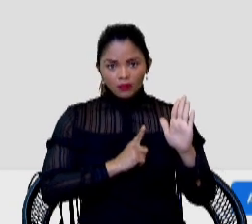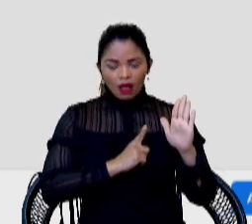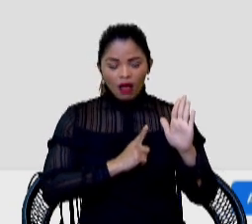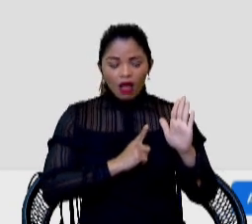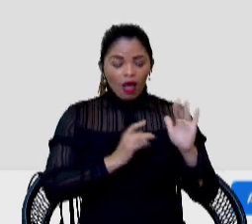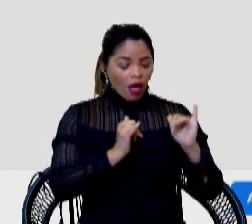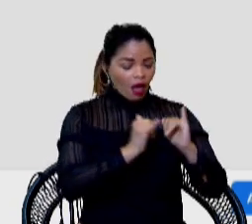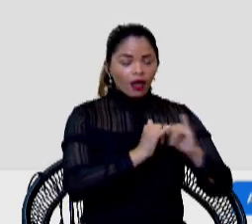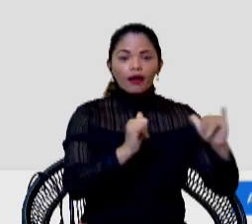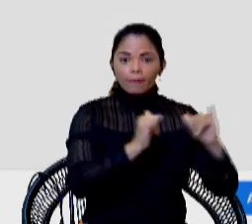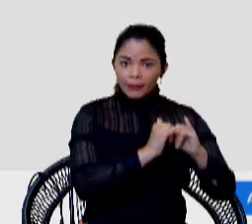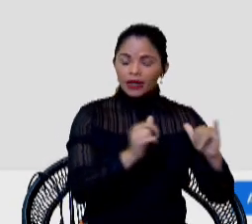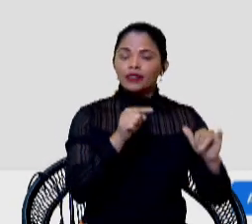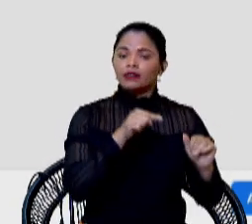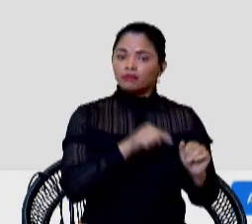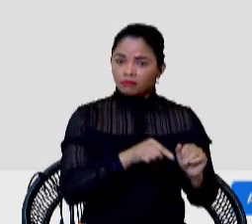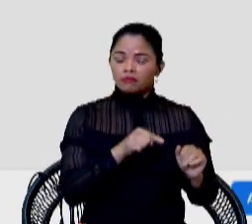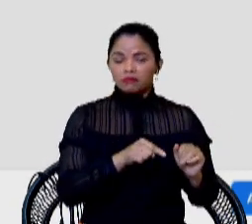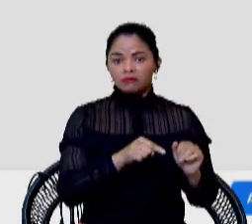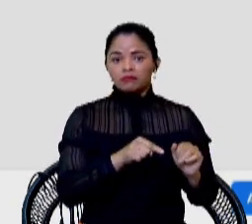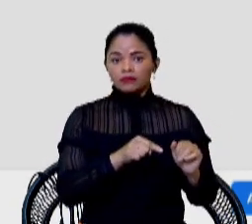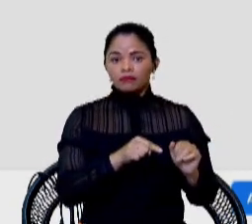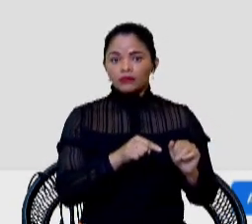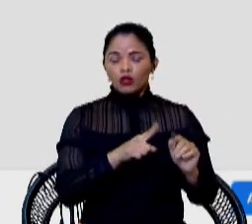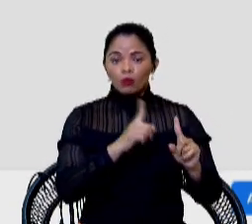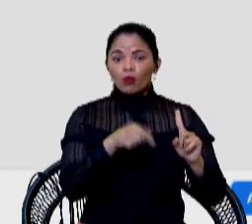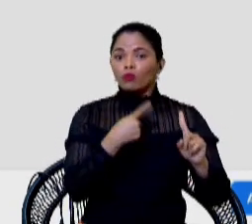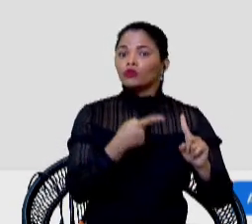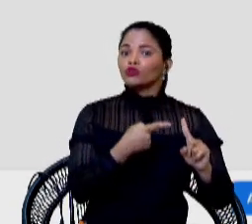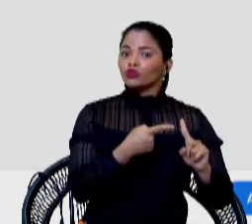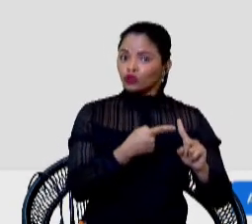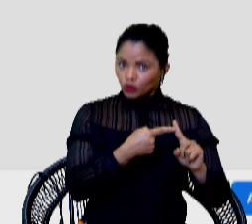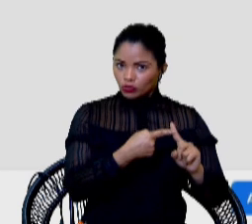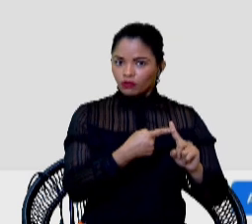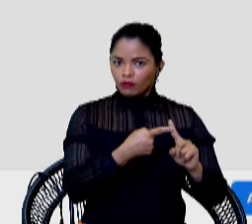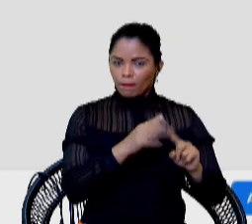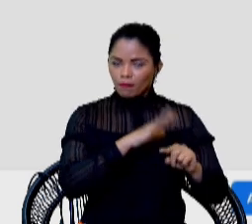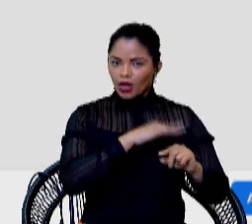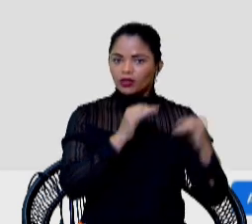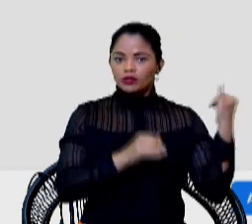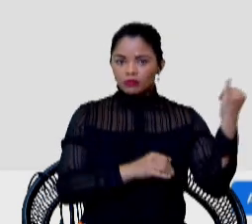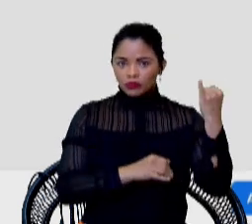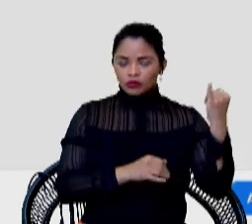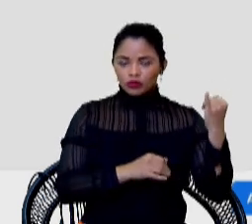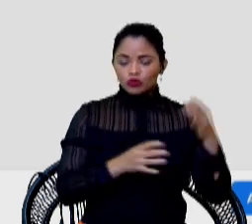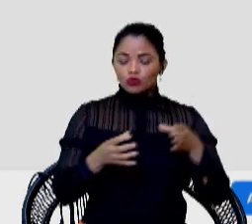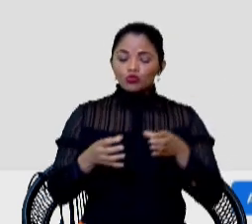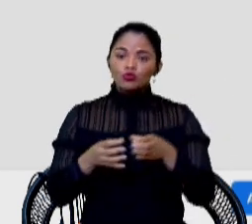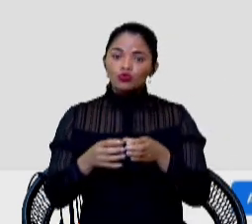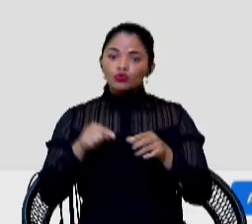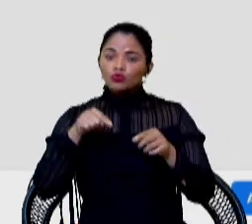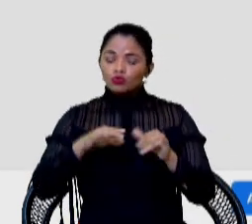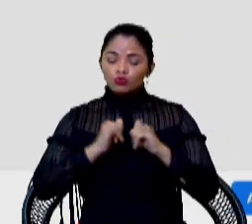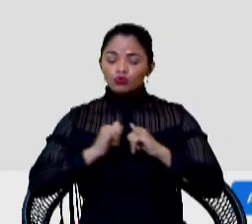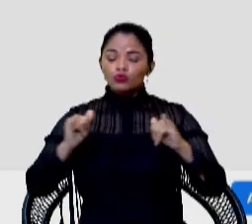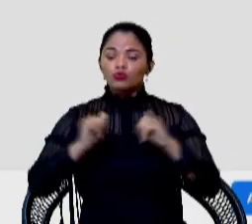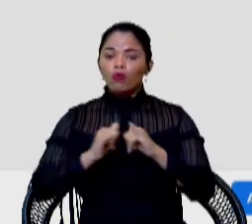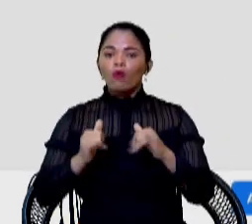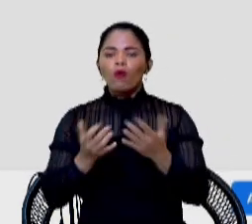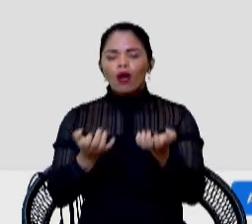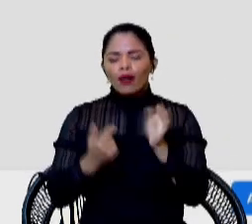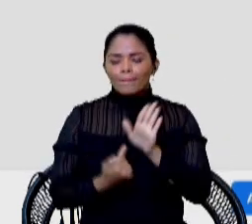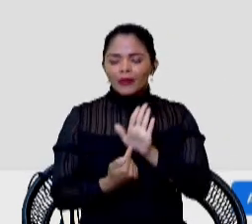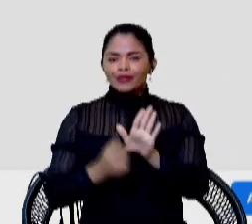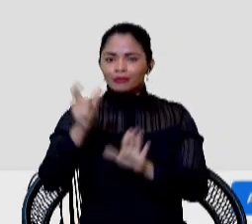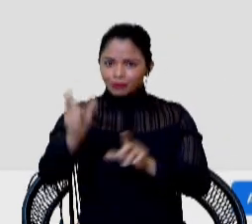campanha, que é o que determina, o que eu quero fazer, o meu objetivo macro. A gente tem um conjunto de anúncios, que é o que eu quero